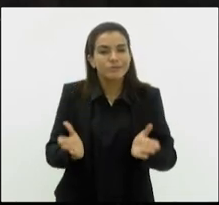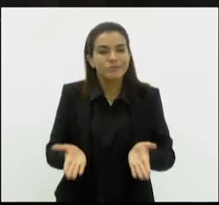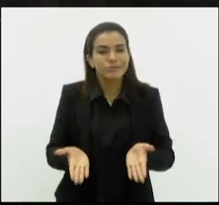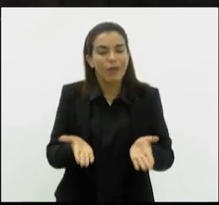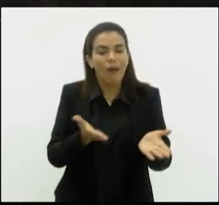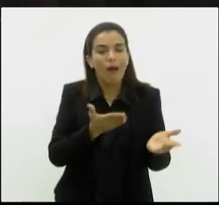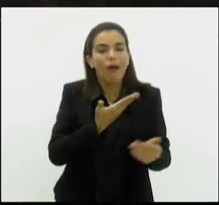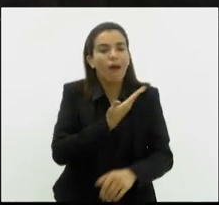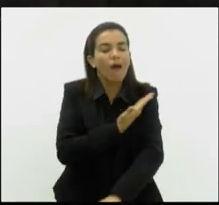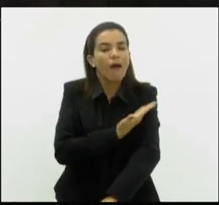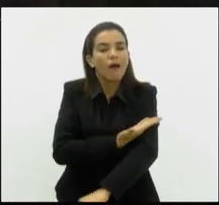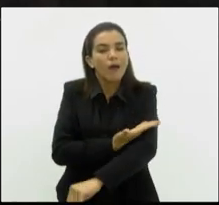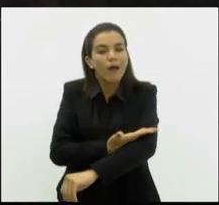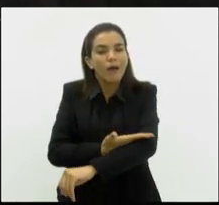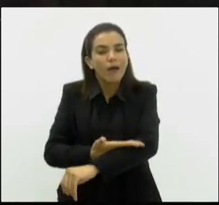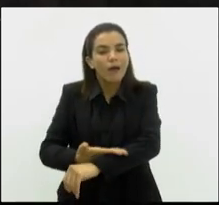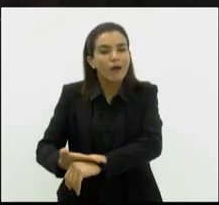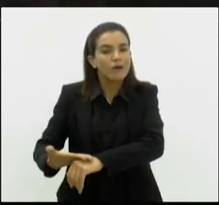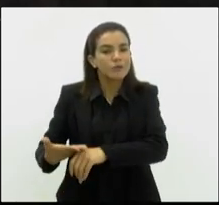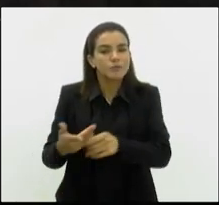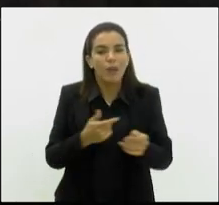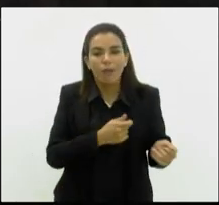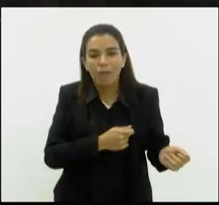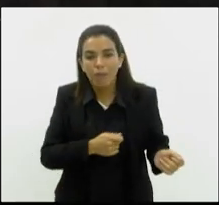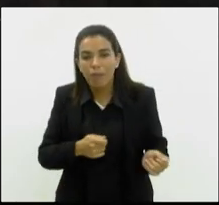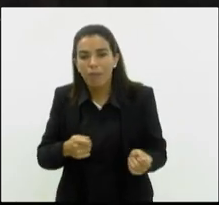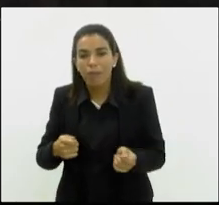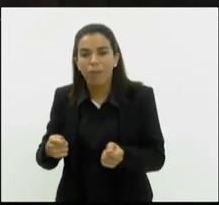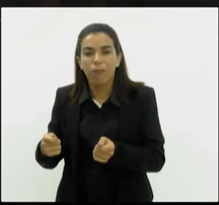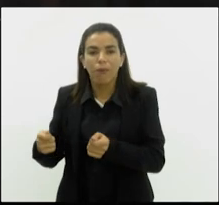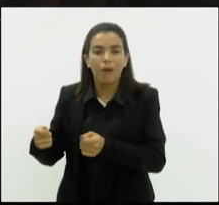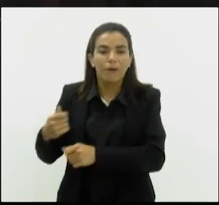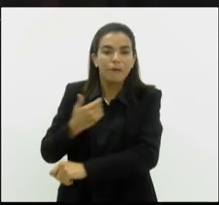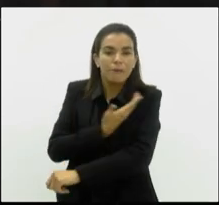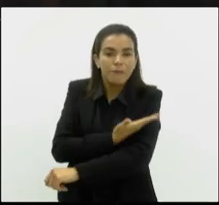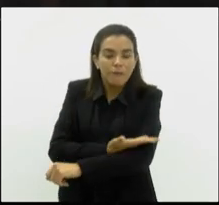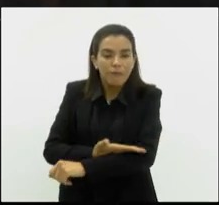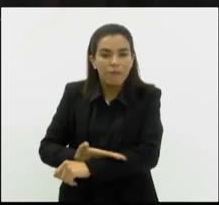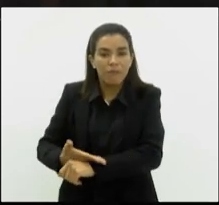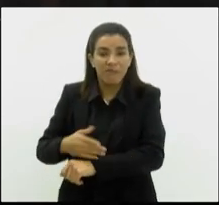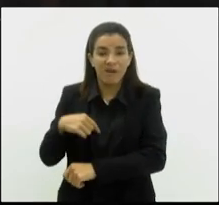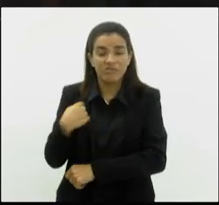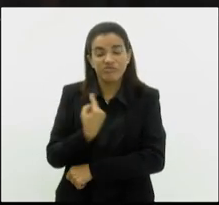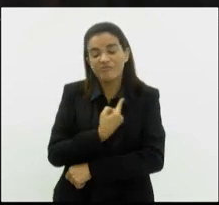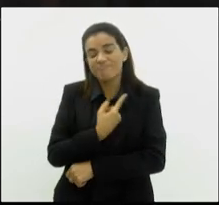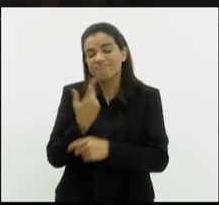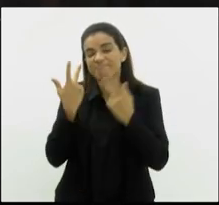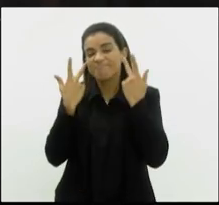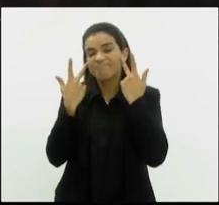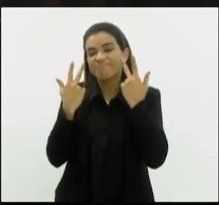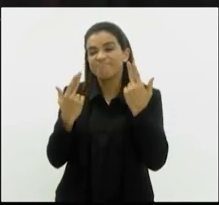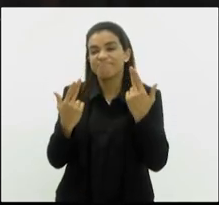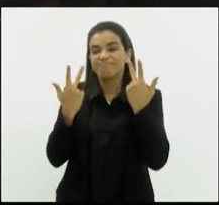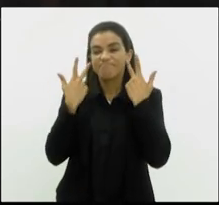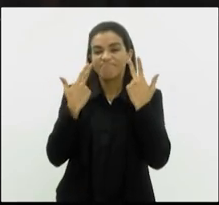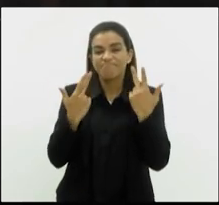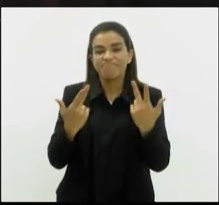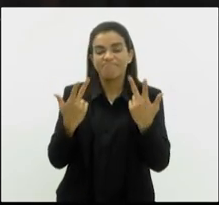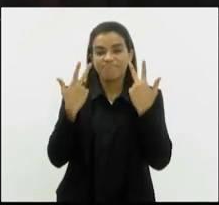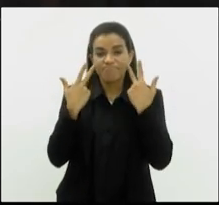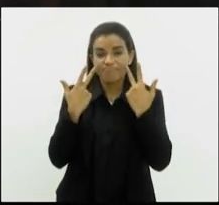nas rotinas e passa a ser algo suportável, quando não o